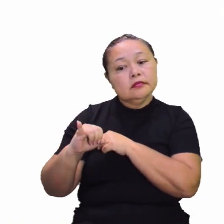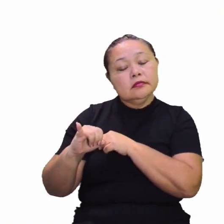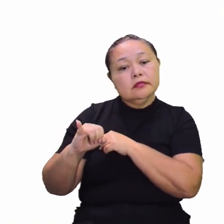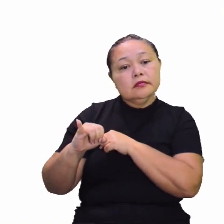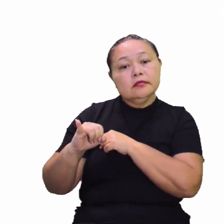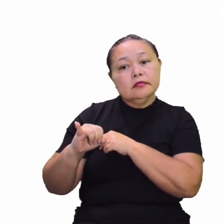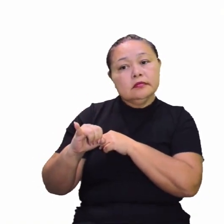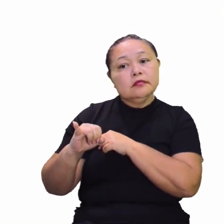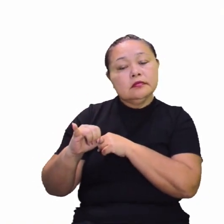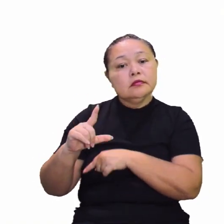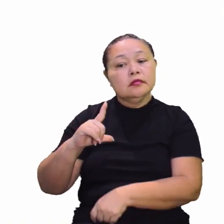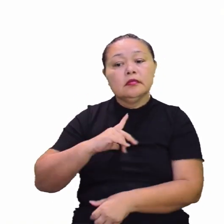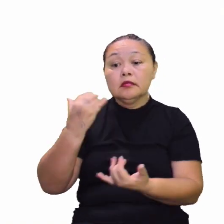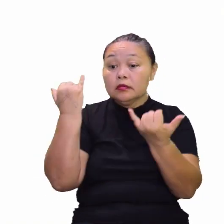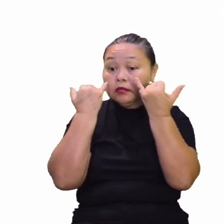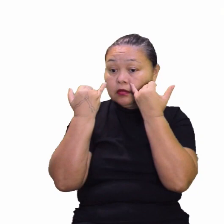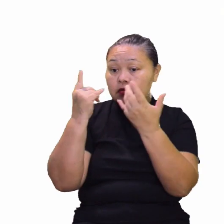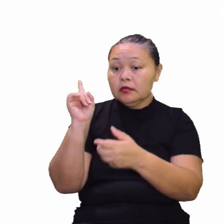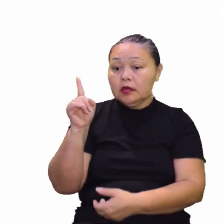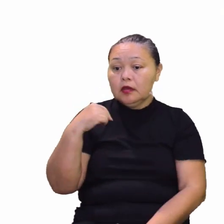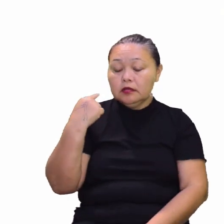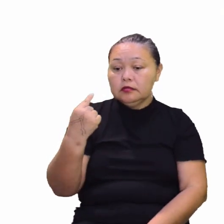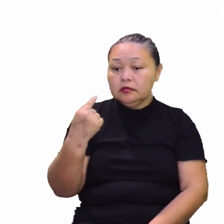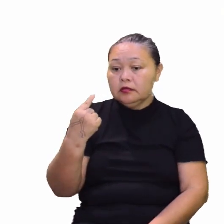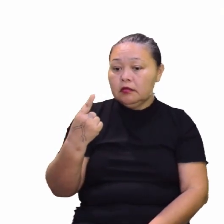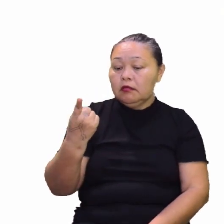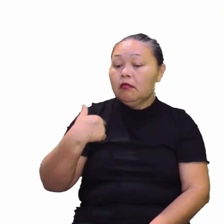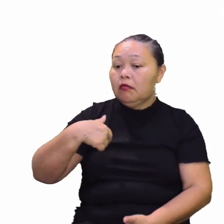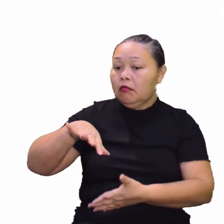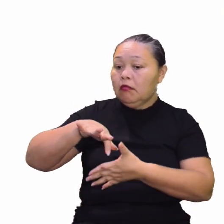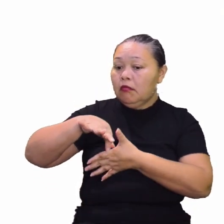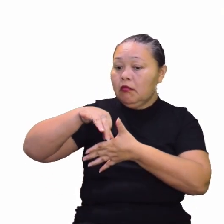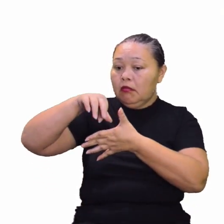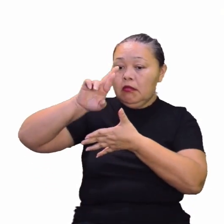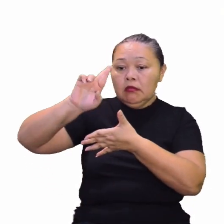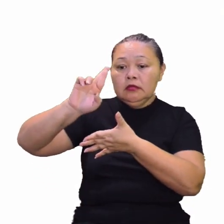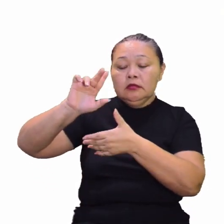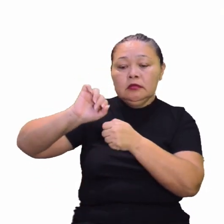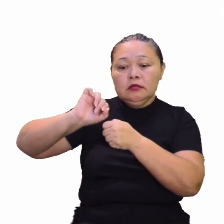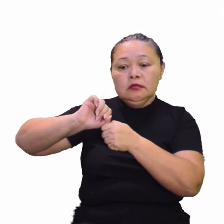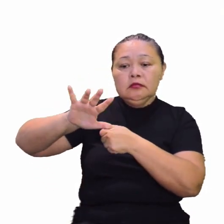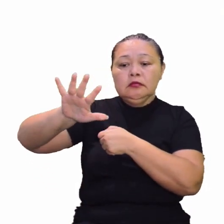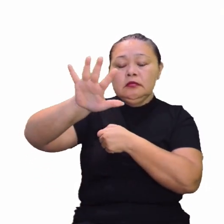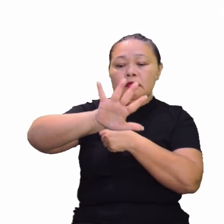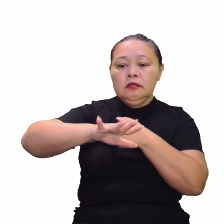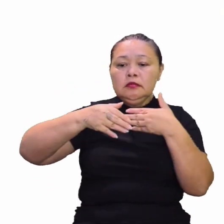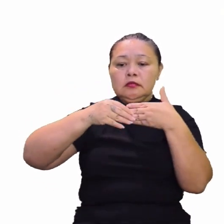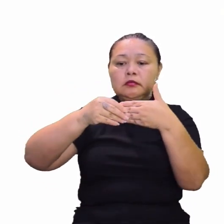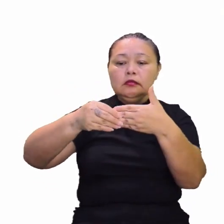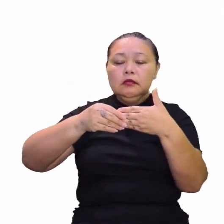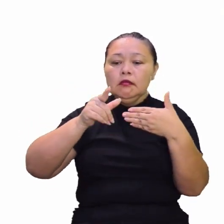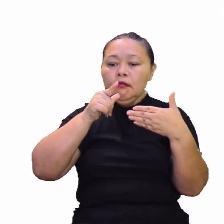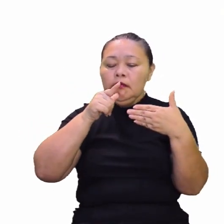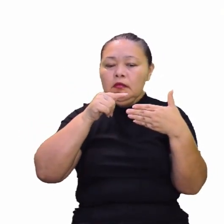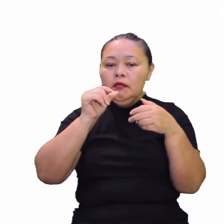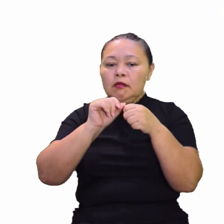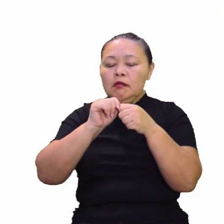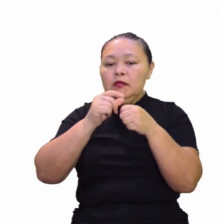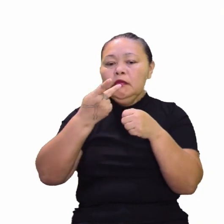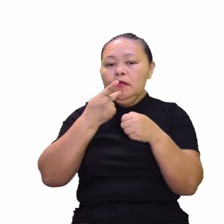que olha só, nós tivemos informação de gestores públicos, da Agência Nacional de Transporte